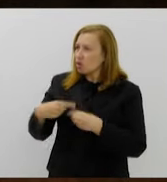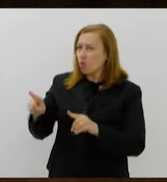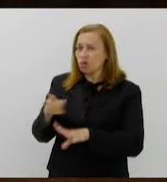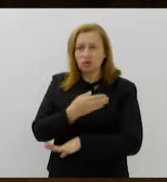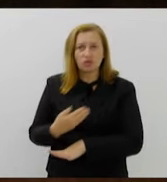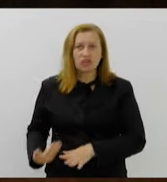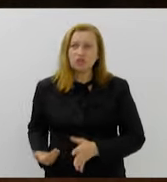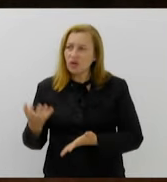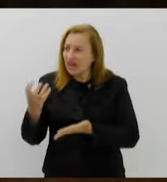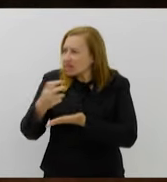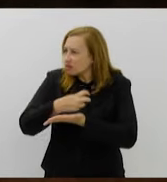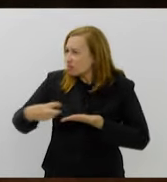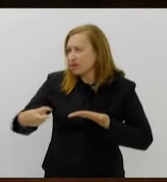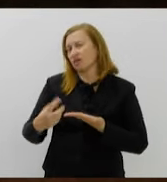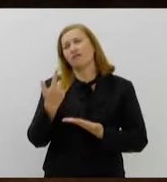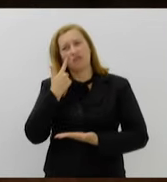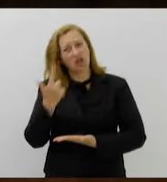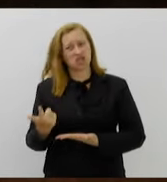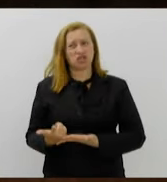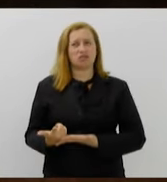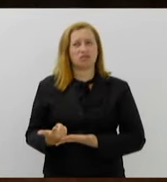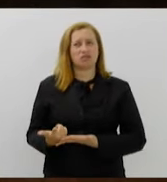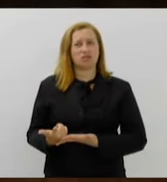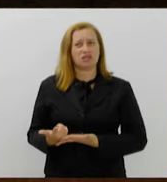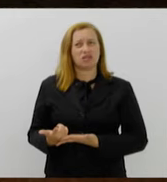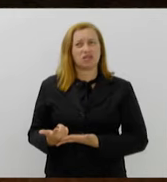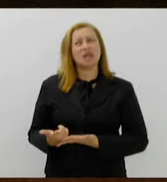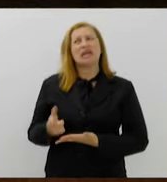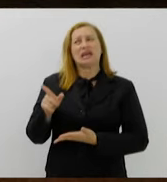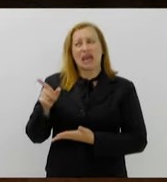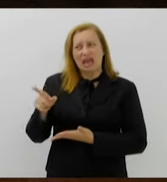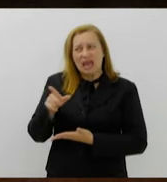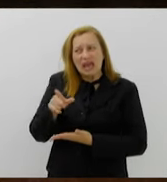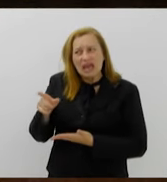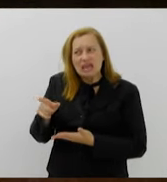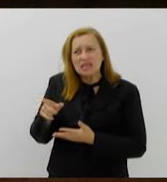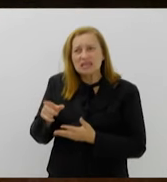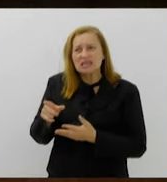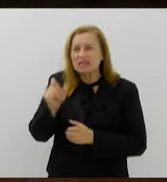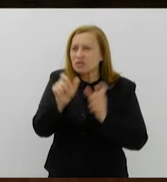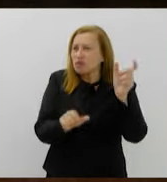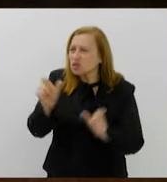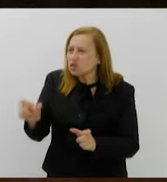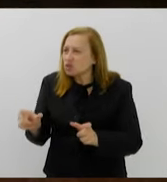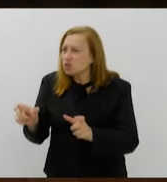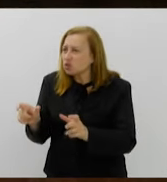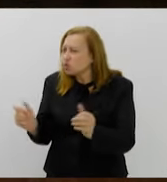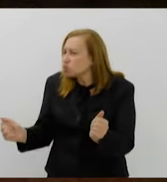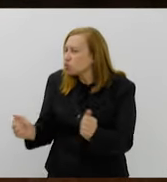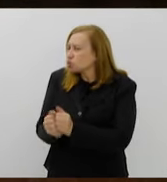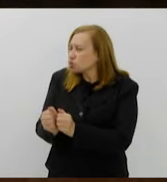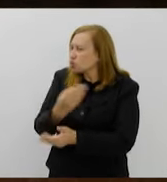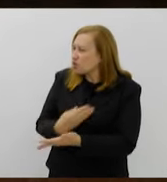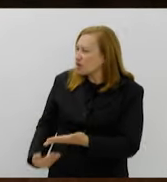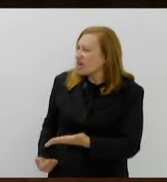governador ora Será que essas mesmas pessoas que estão a redor do Governador são elas talvez que queiram o